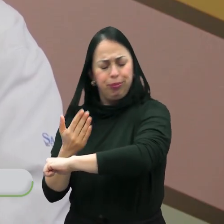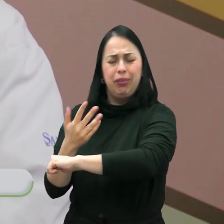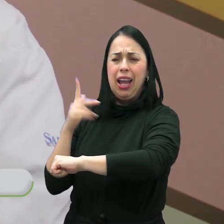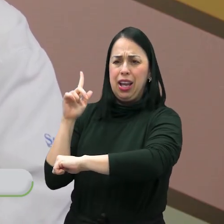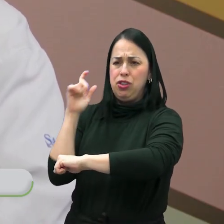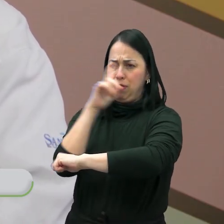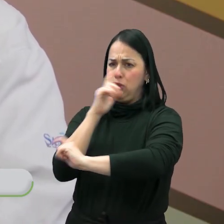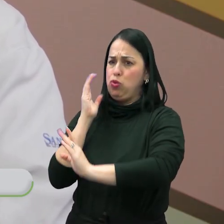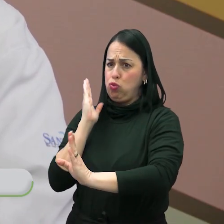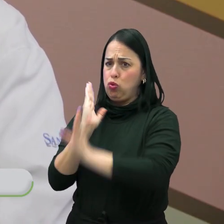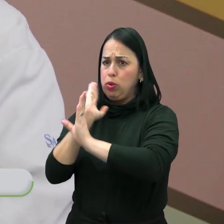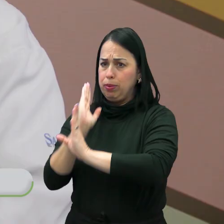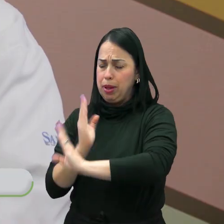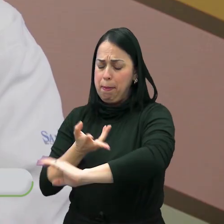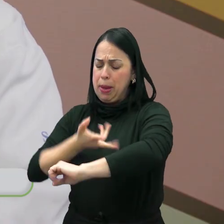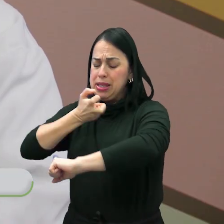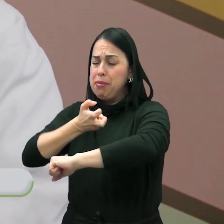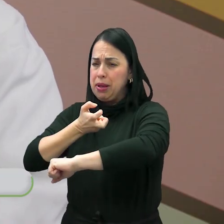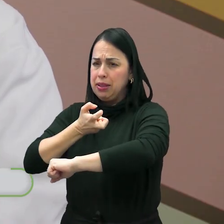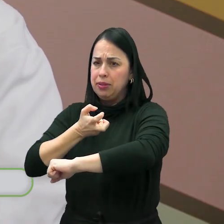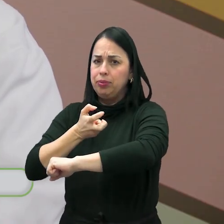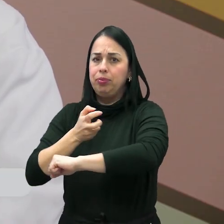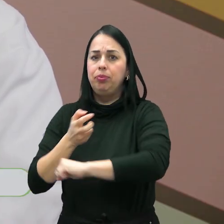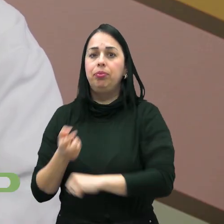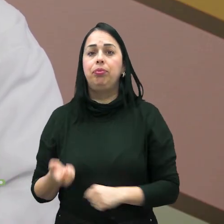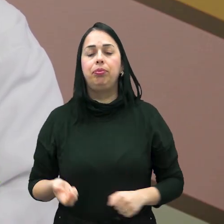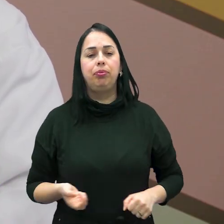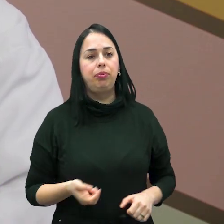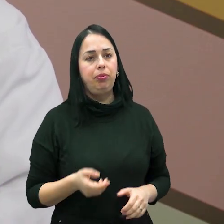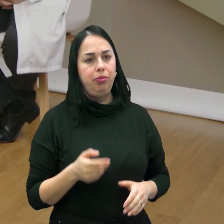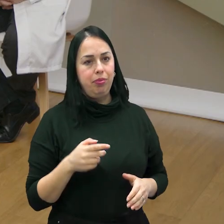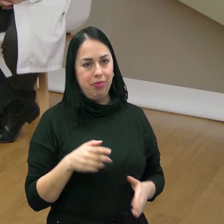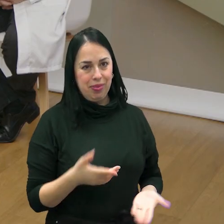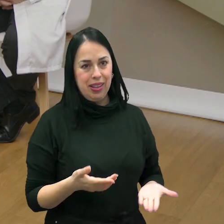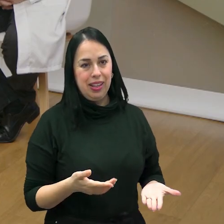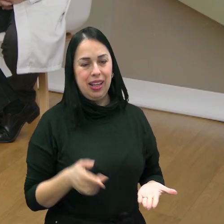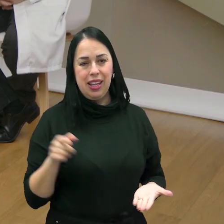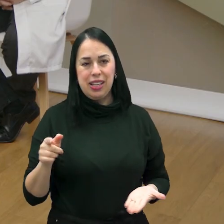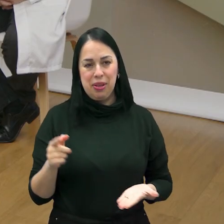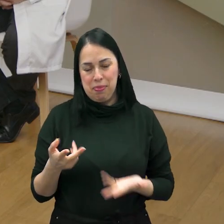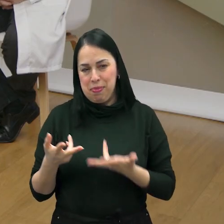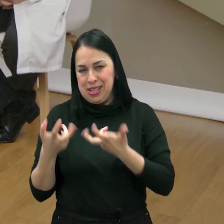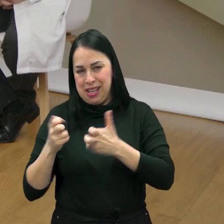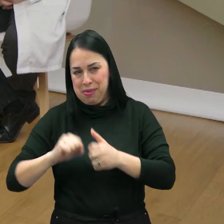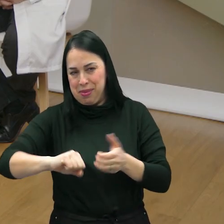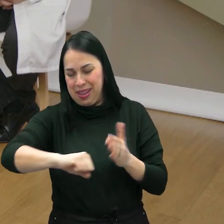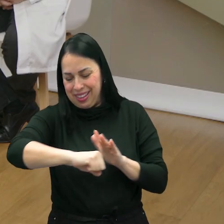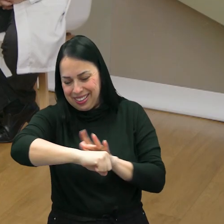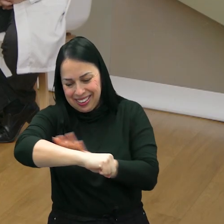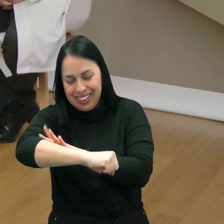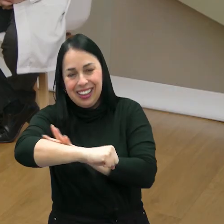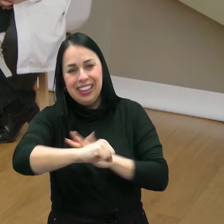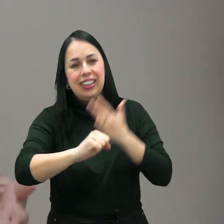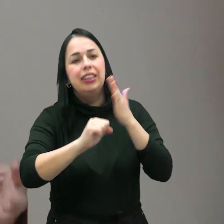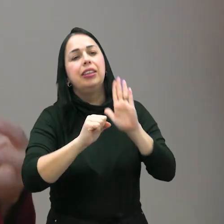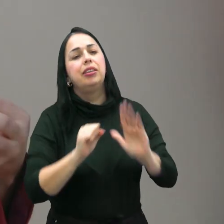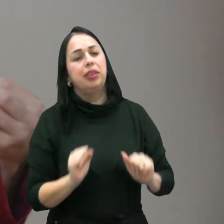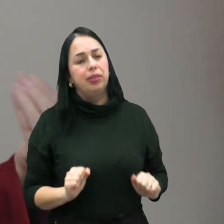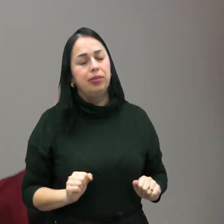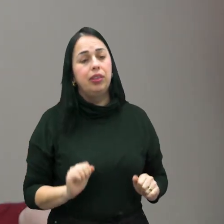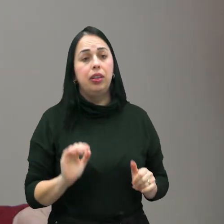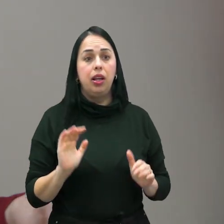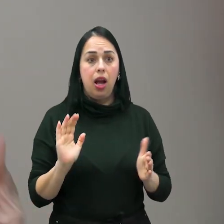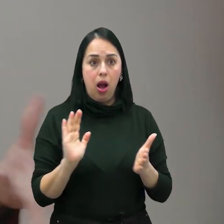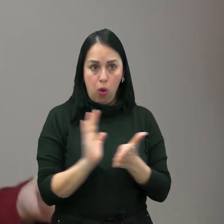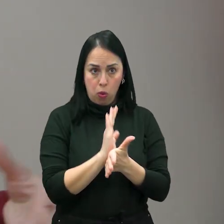gente perceber essa gravidade. O inimigo invisível, né, silencioso. E doutor, em